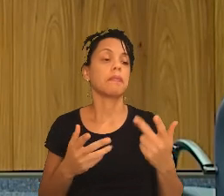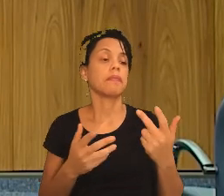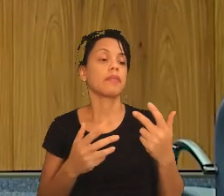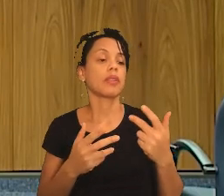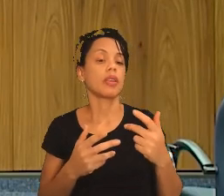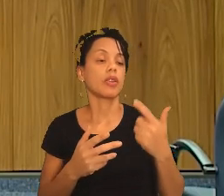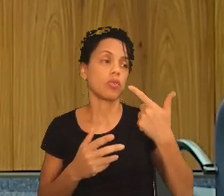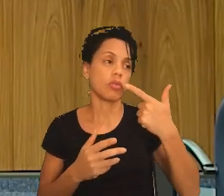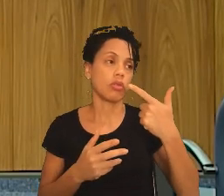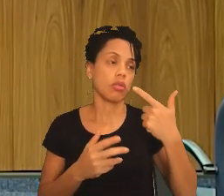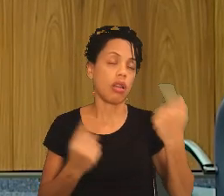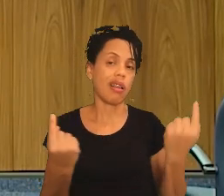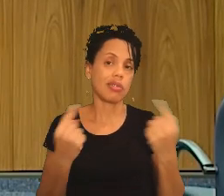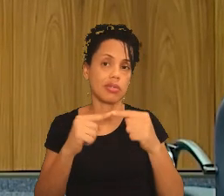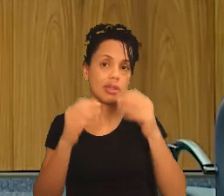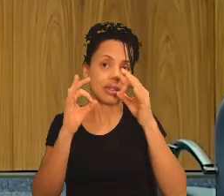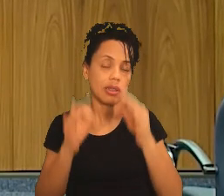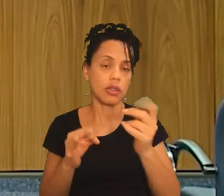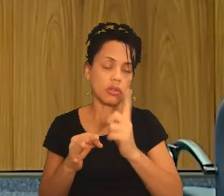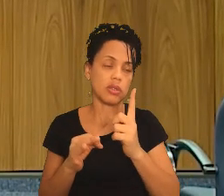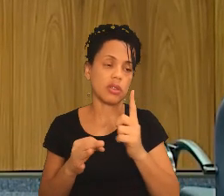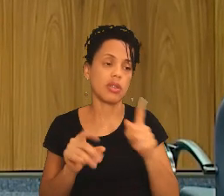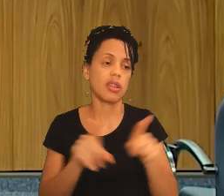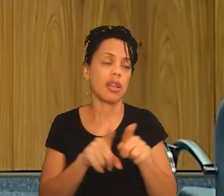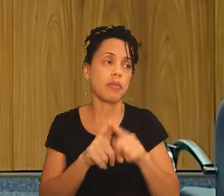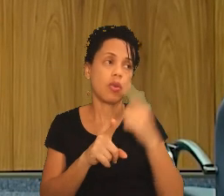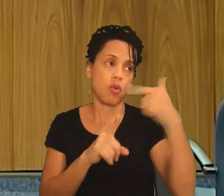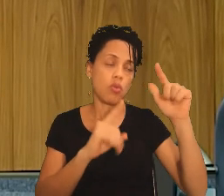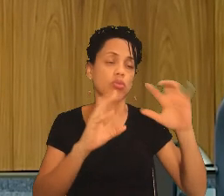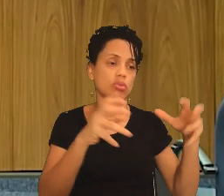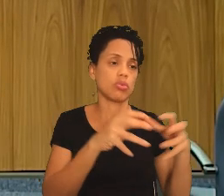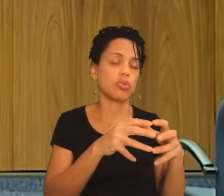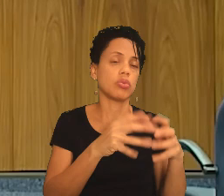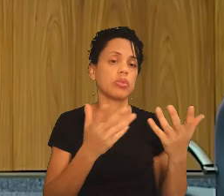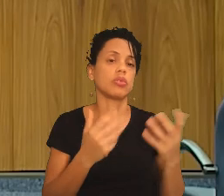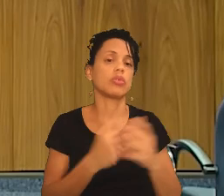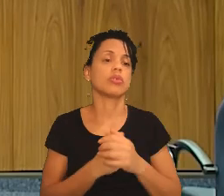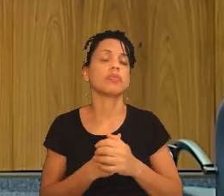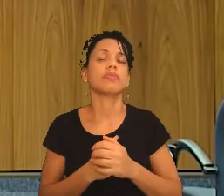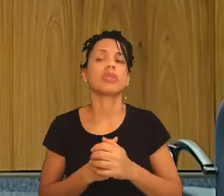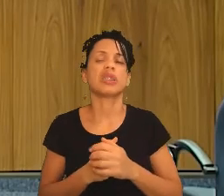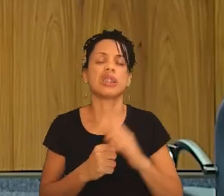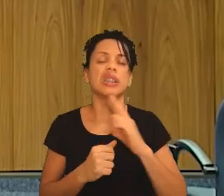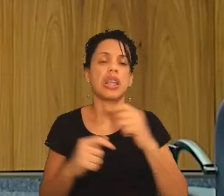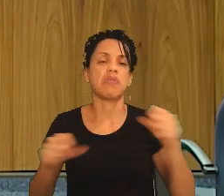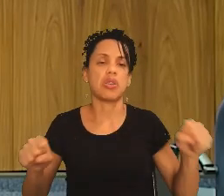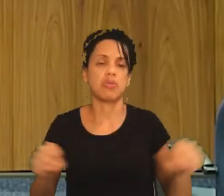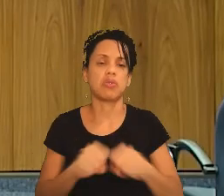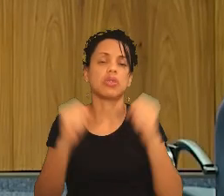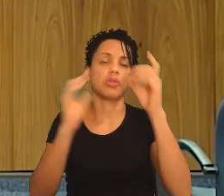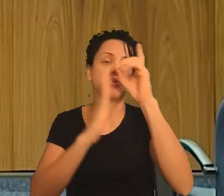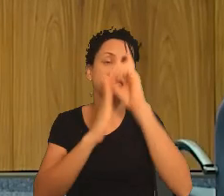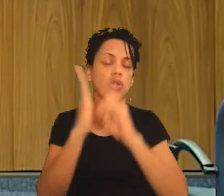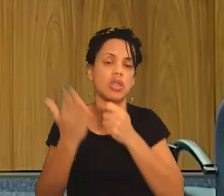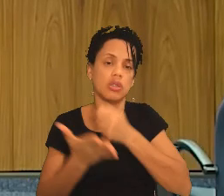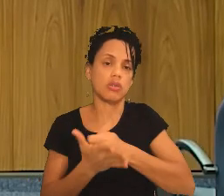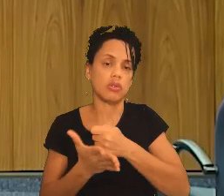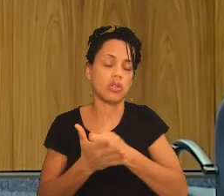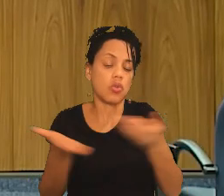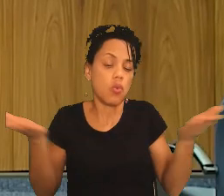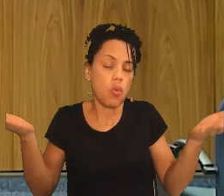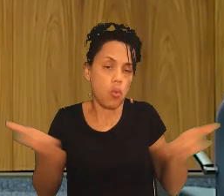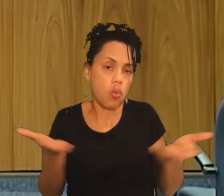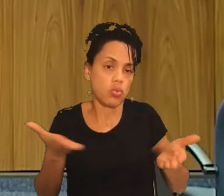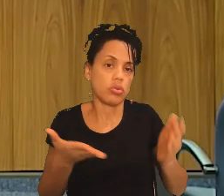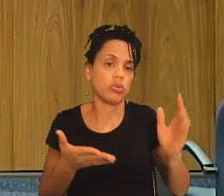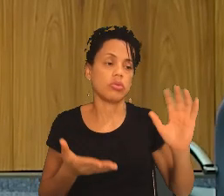anseio dos povos indígenas, né? E aí a gente, certamente, identificou o link, que não é tão exato